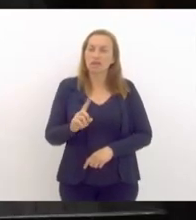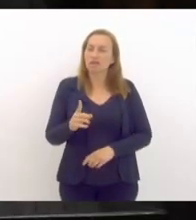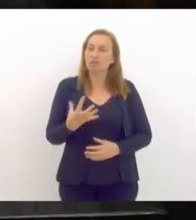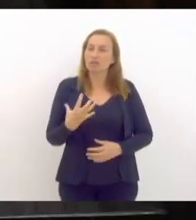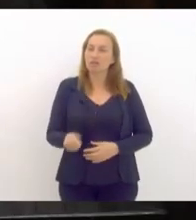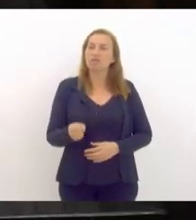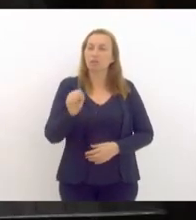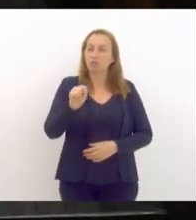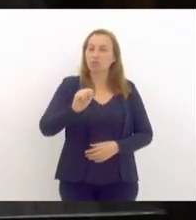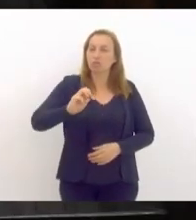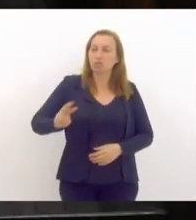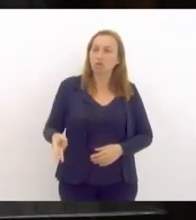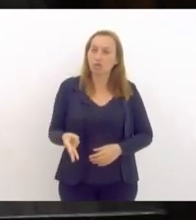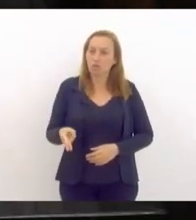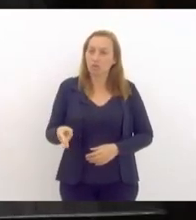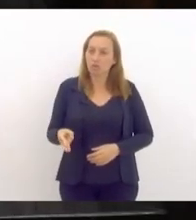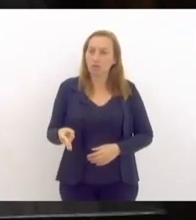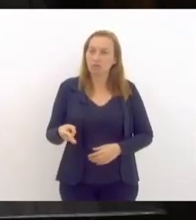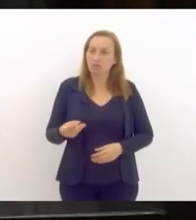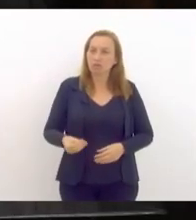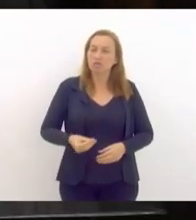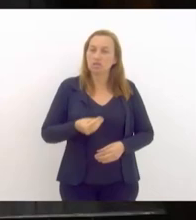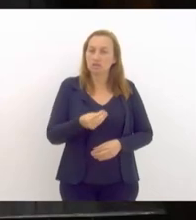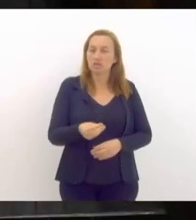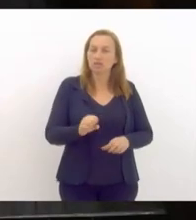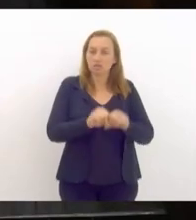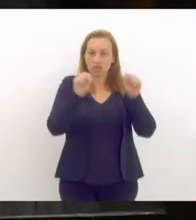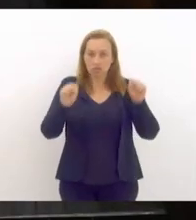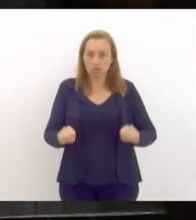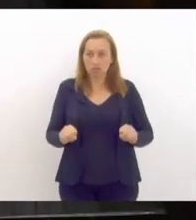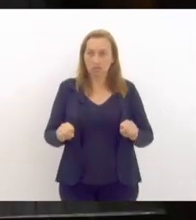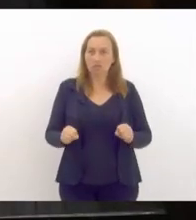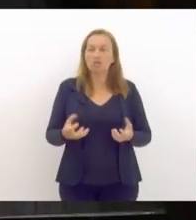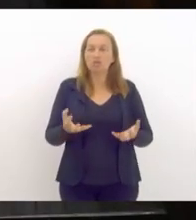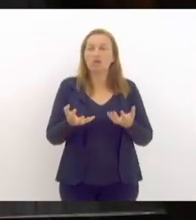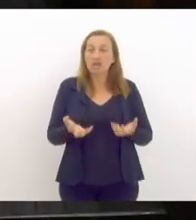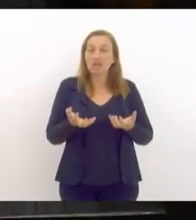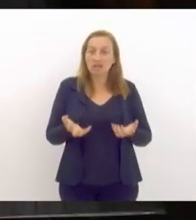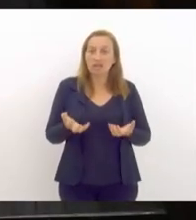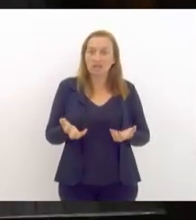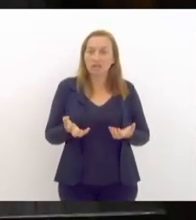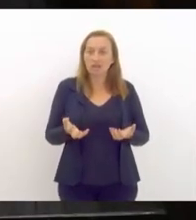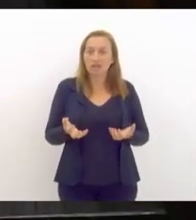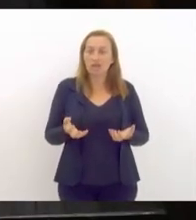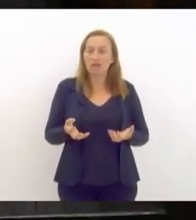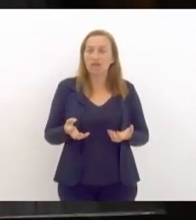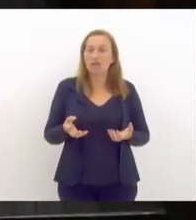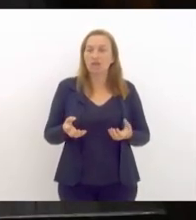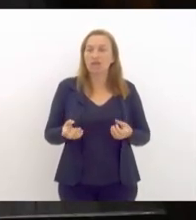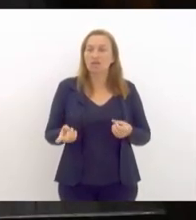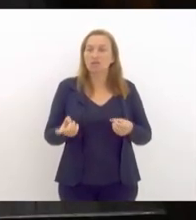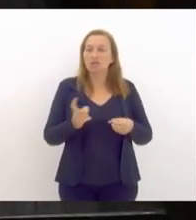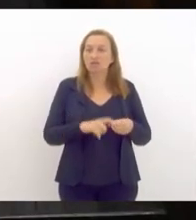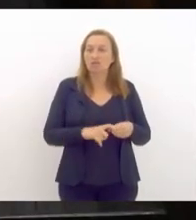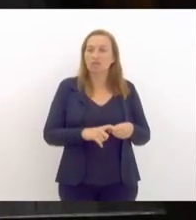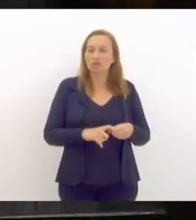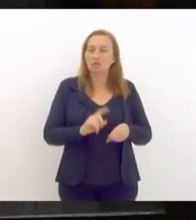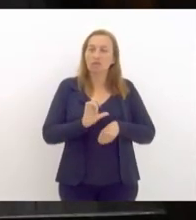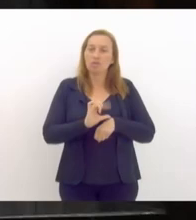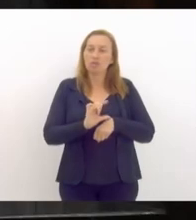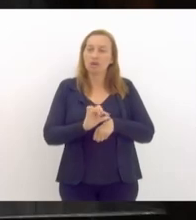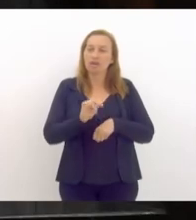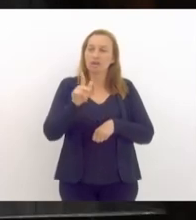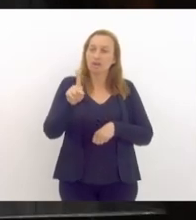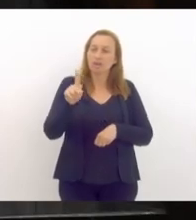milhões que a gente ia aportar no sistema porque ela só queria recolocar a grade de horários de